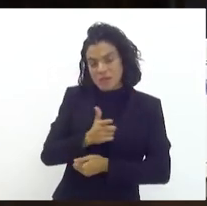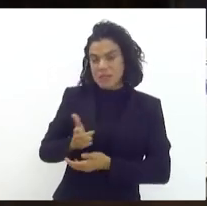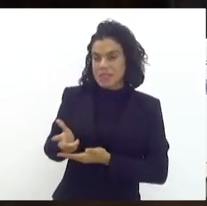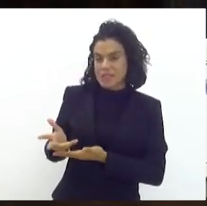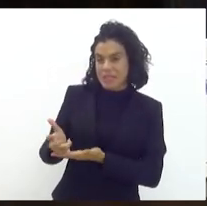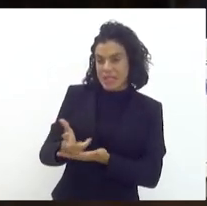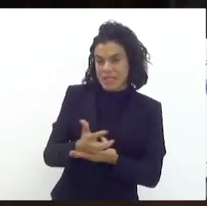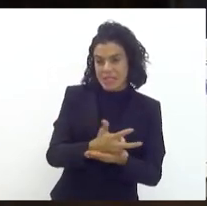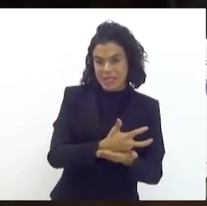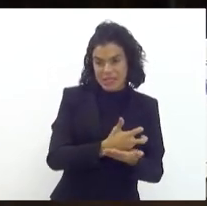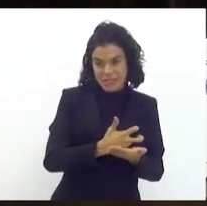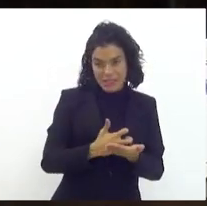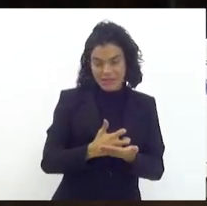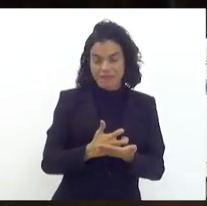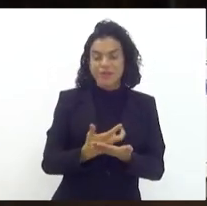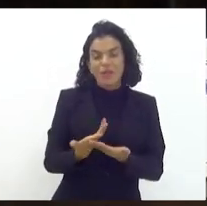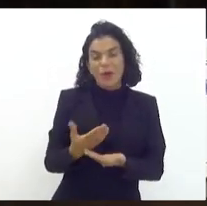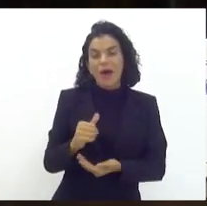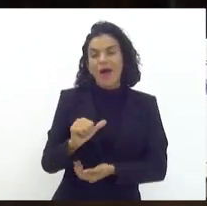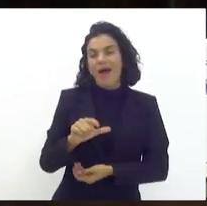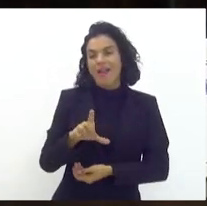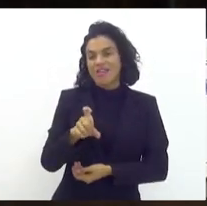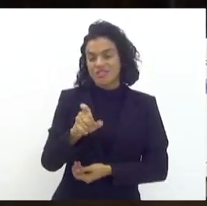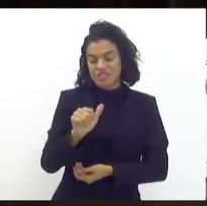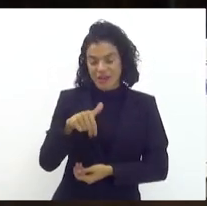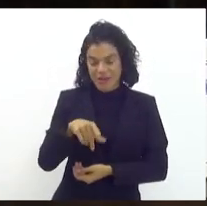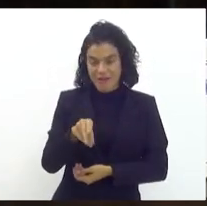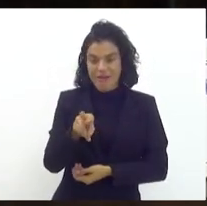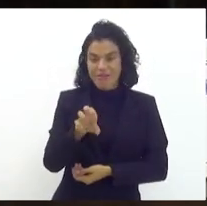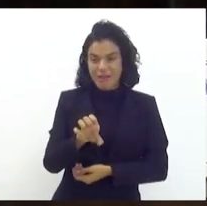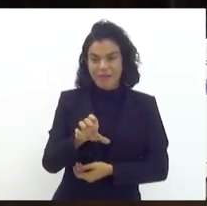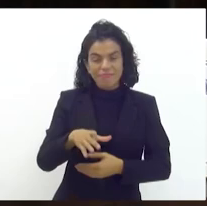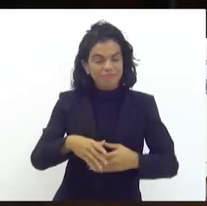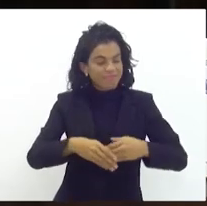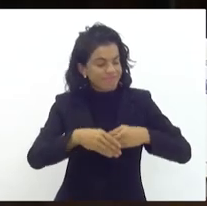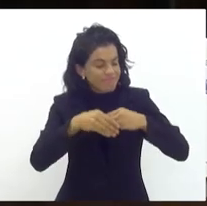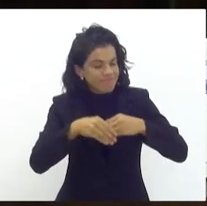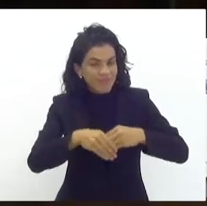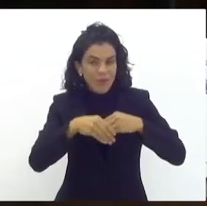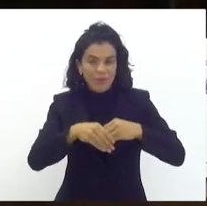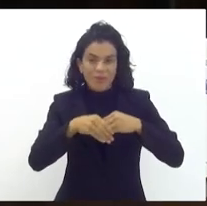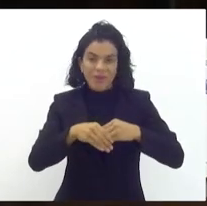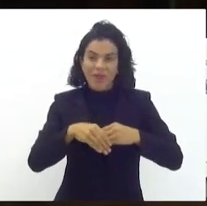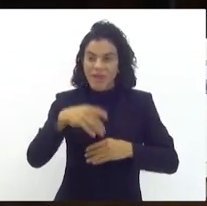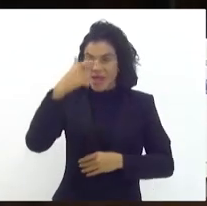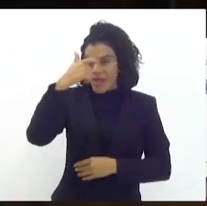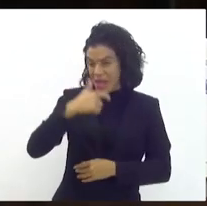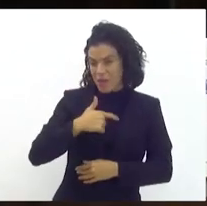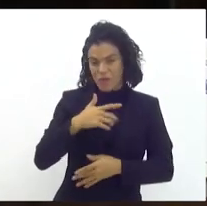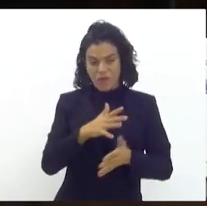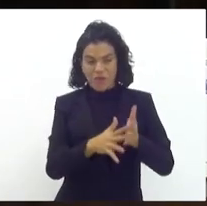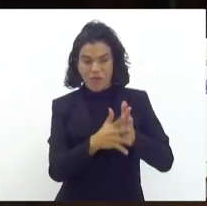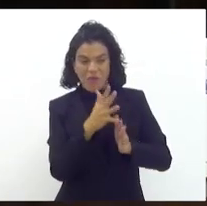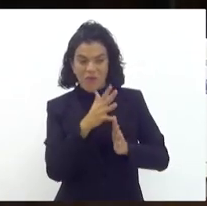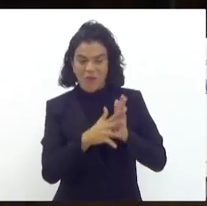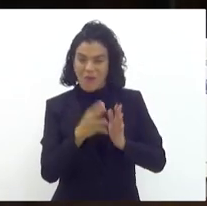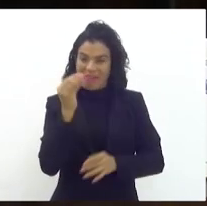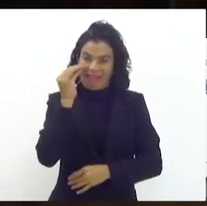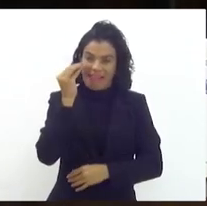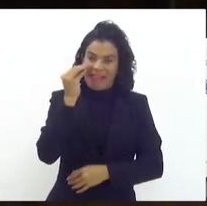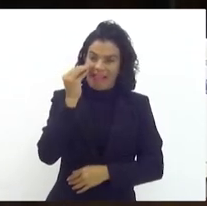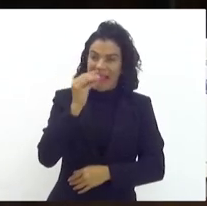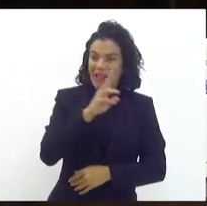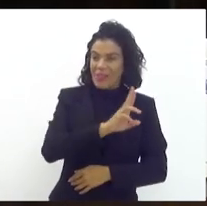cumprimentando Alexandre cumprimenta todos os auditores fiscais aqui presente novo minha atrever citar o nome de todo mundo